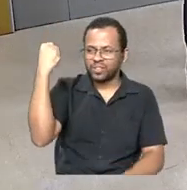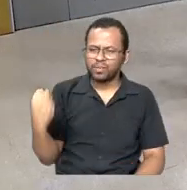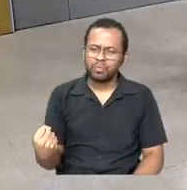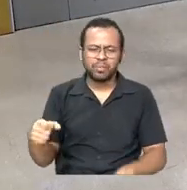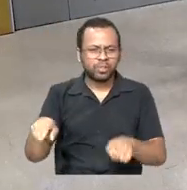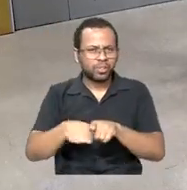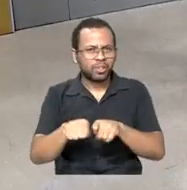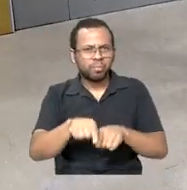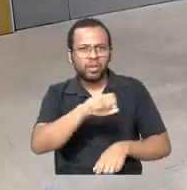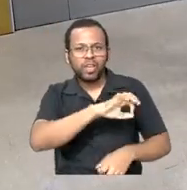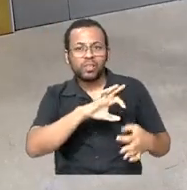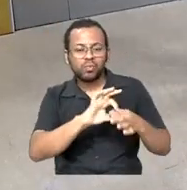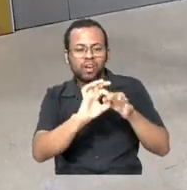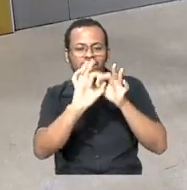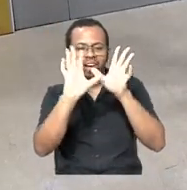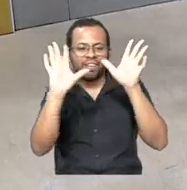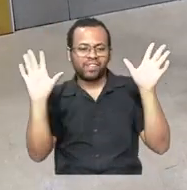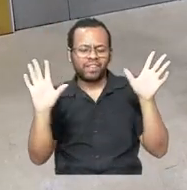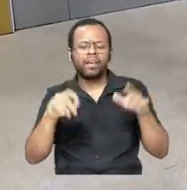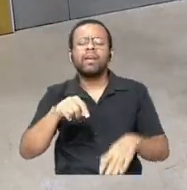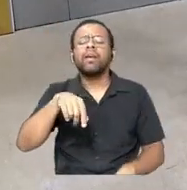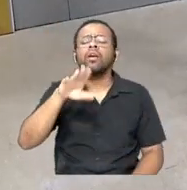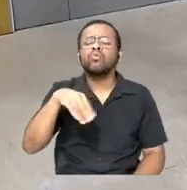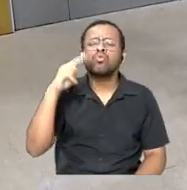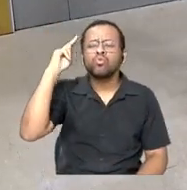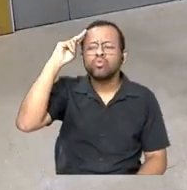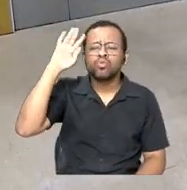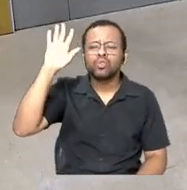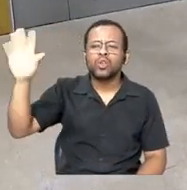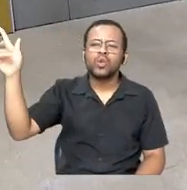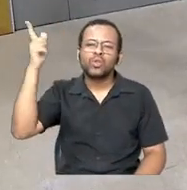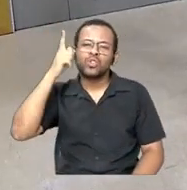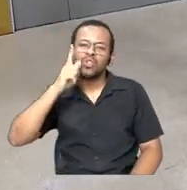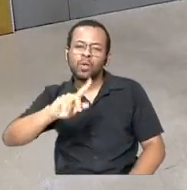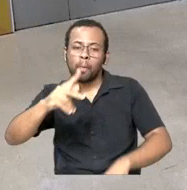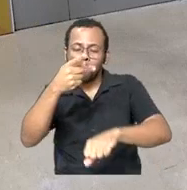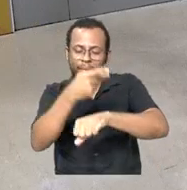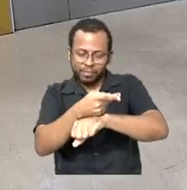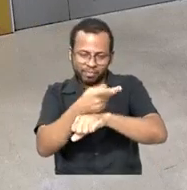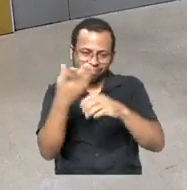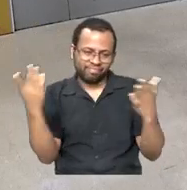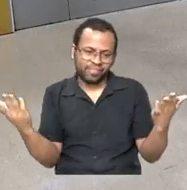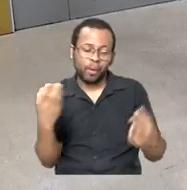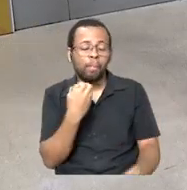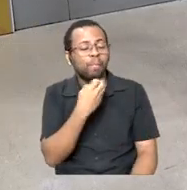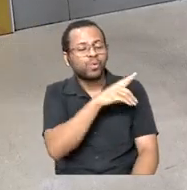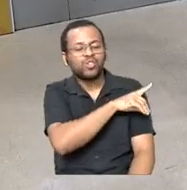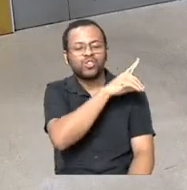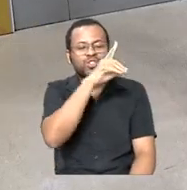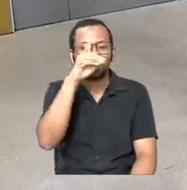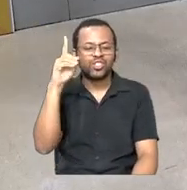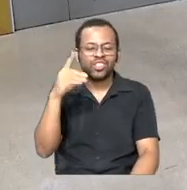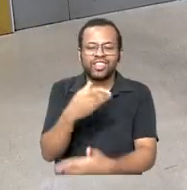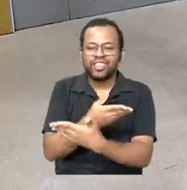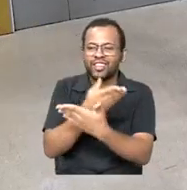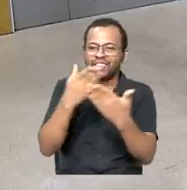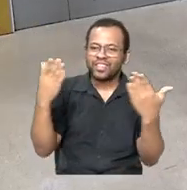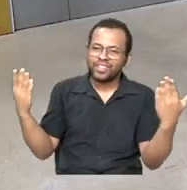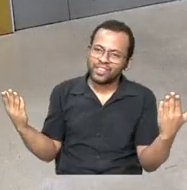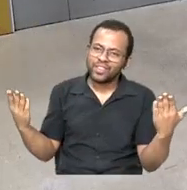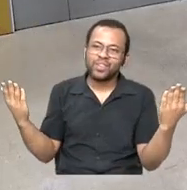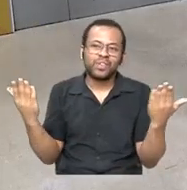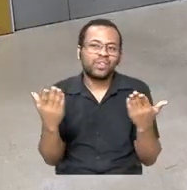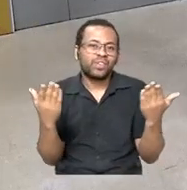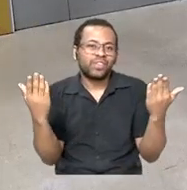meu amigo quem não sonha em levar um prêmio como esse né Muito bom dia a todos vocês que nos acompanham